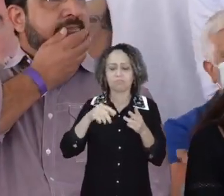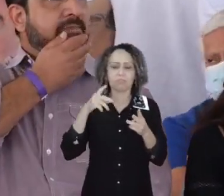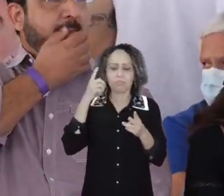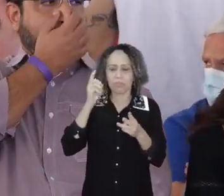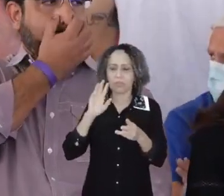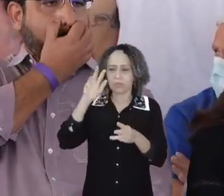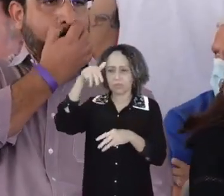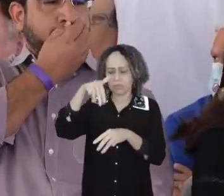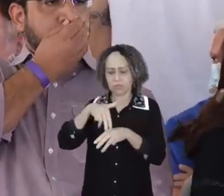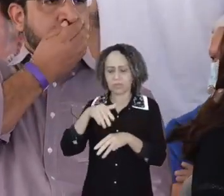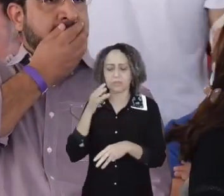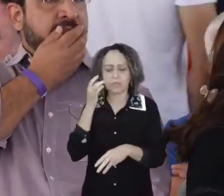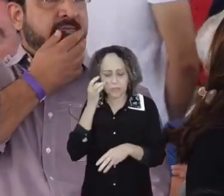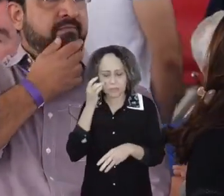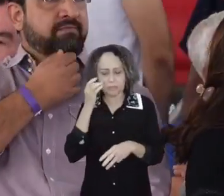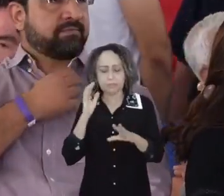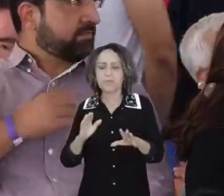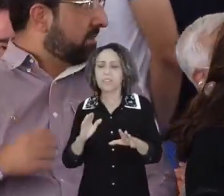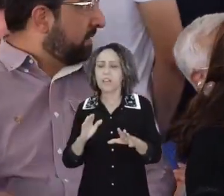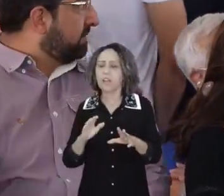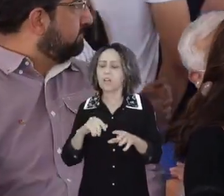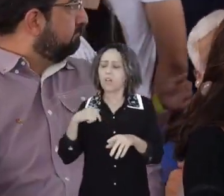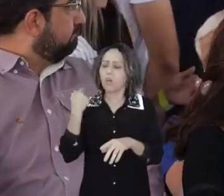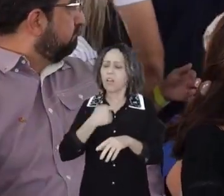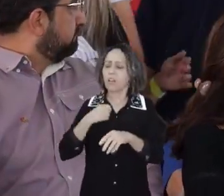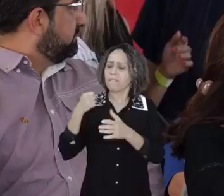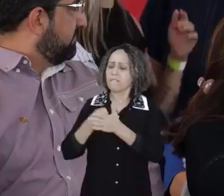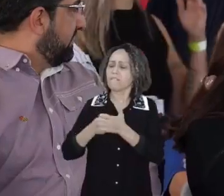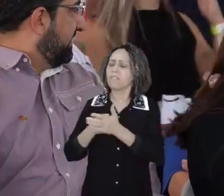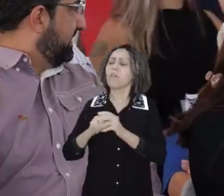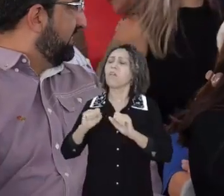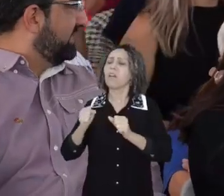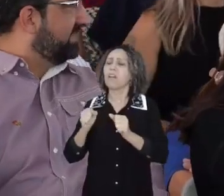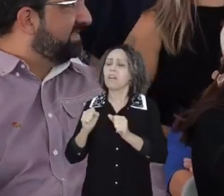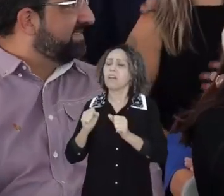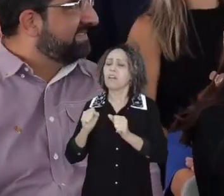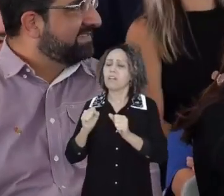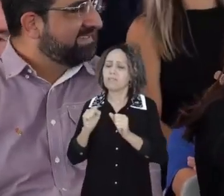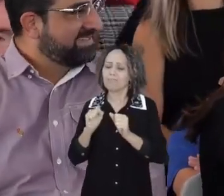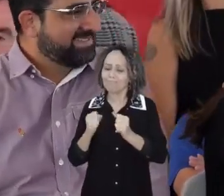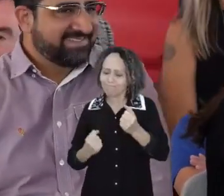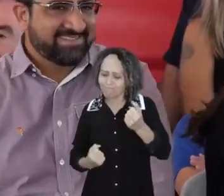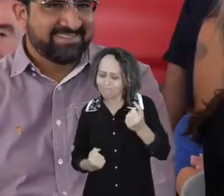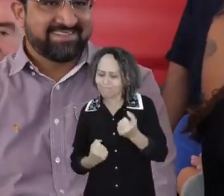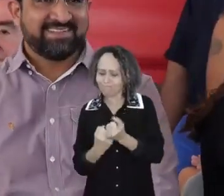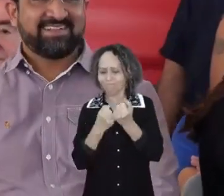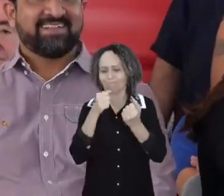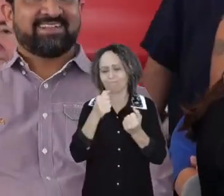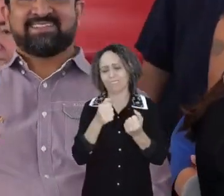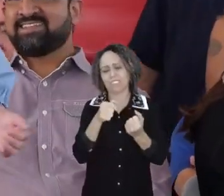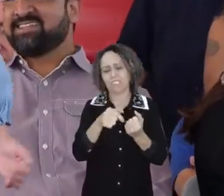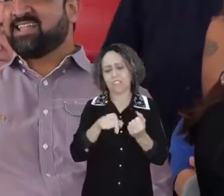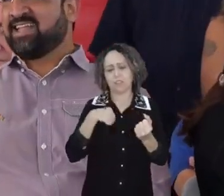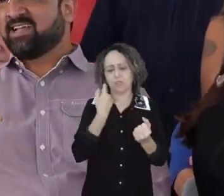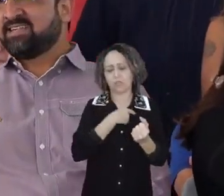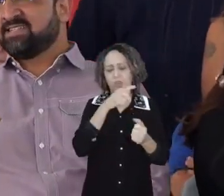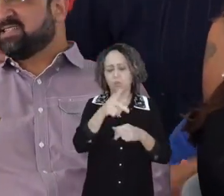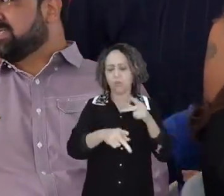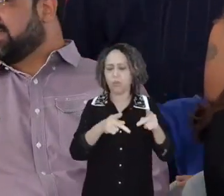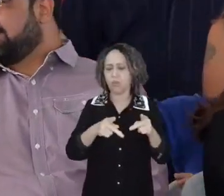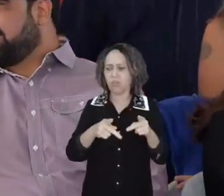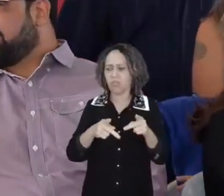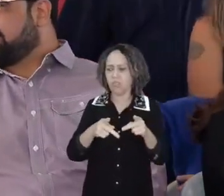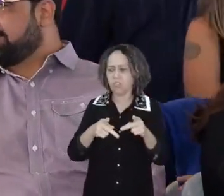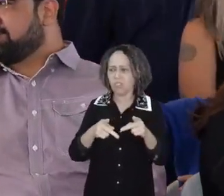direitos do nosso povo e por quem quer governar de fato esse Brasil. Porque hoje o Brasil está sem governo. O Brasil não tem